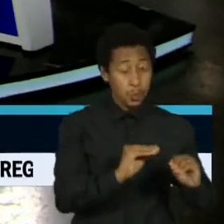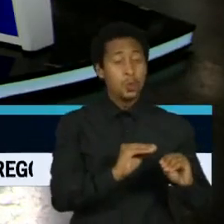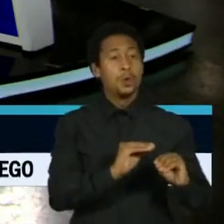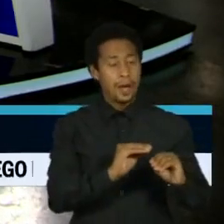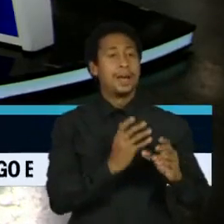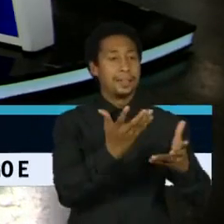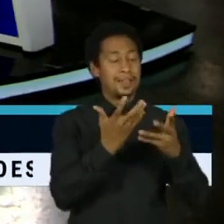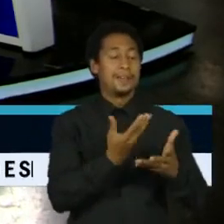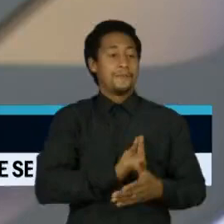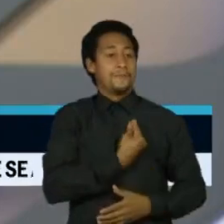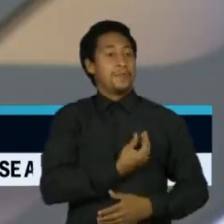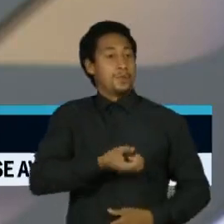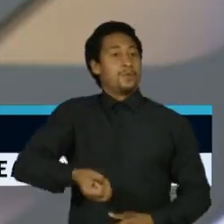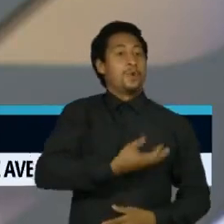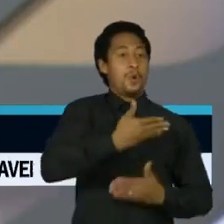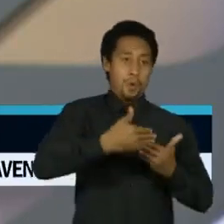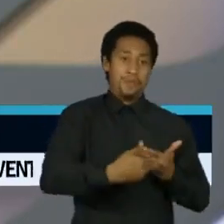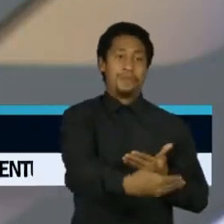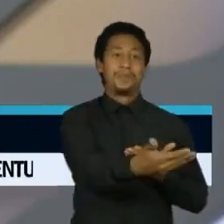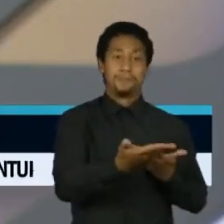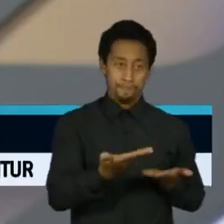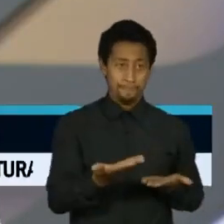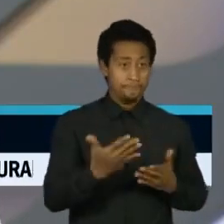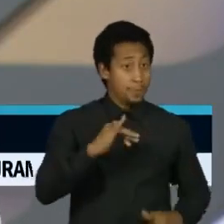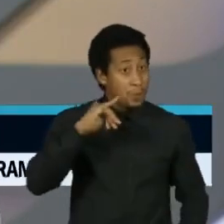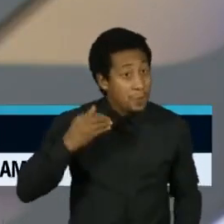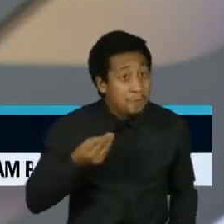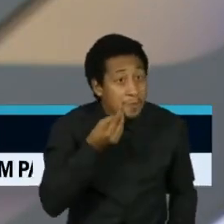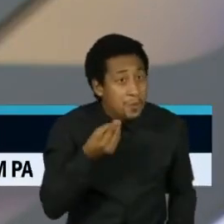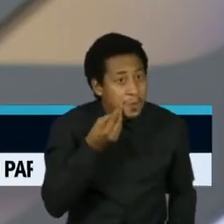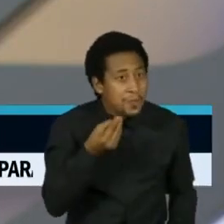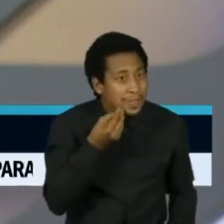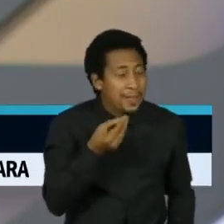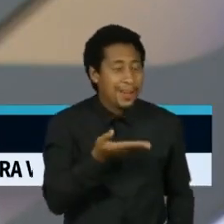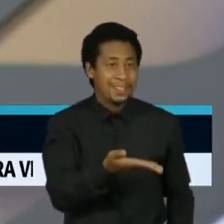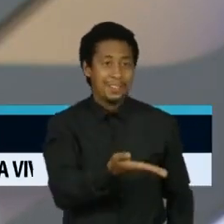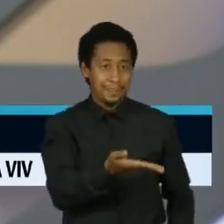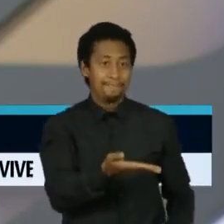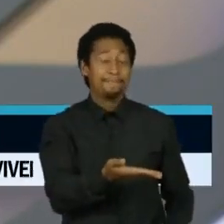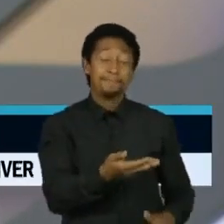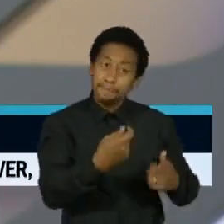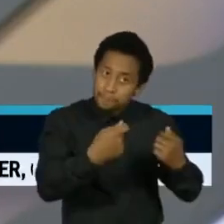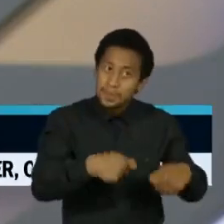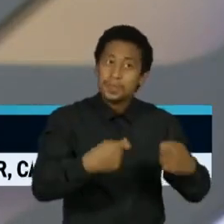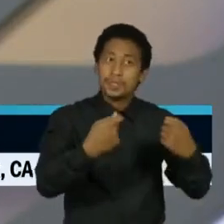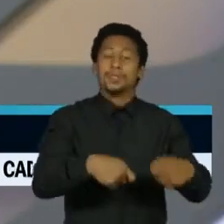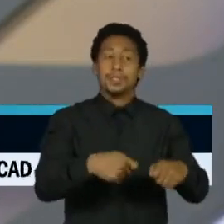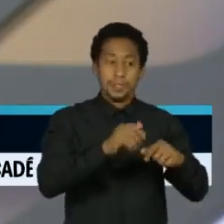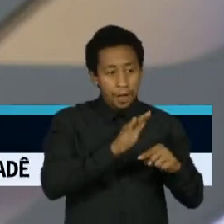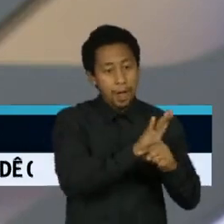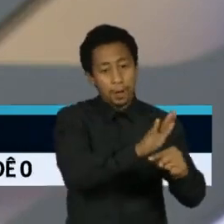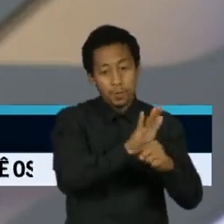construir uma nova vida. E essa é a oportunidade, mais uma vez, que não pode ser desperdiçada para a